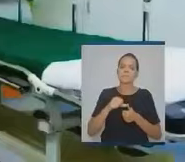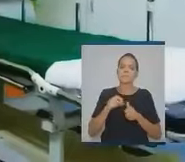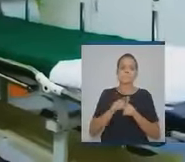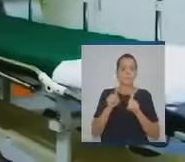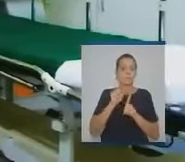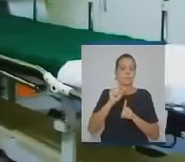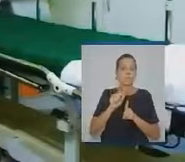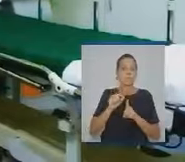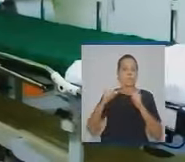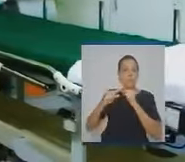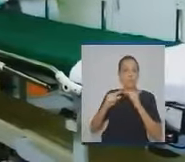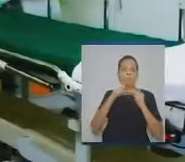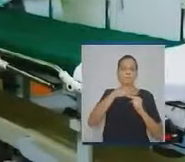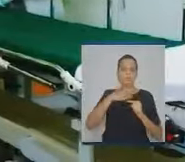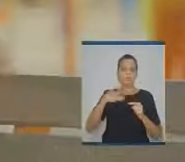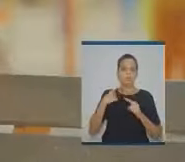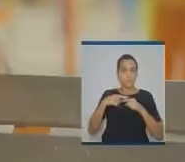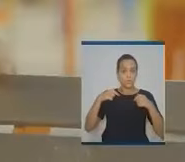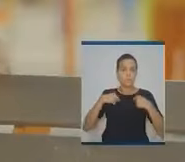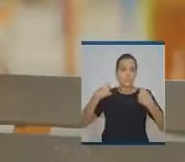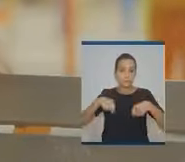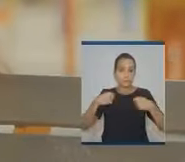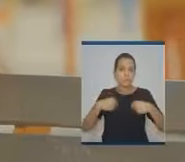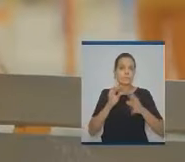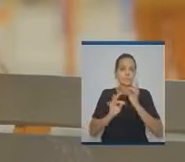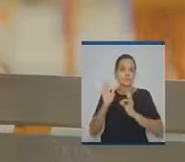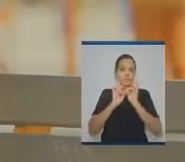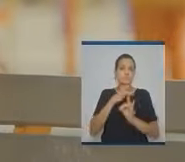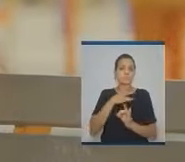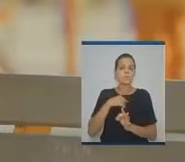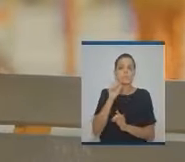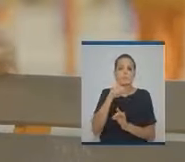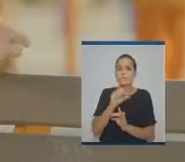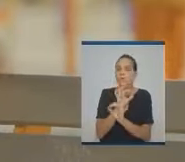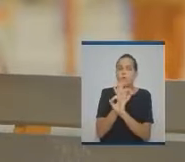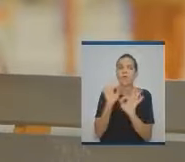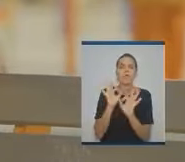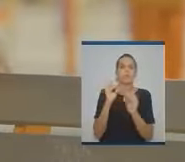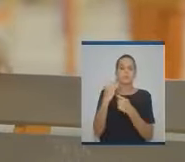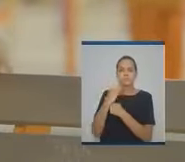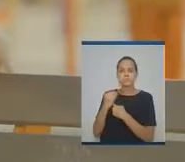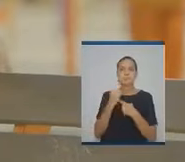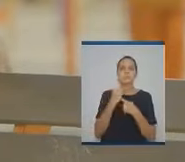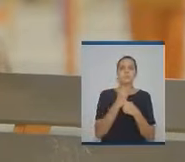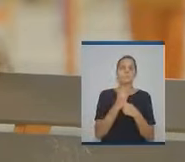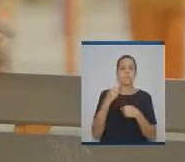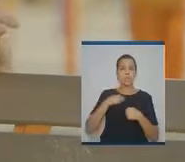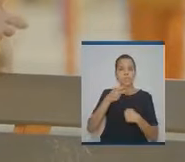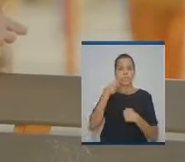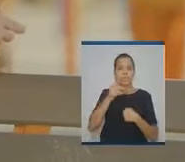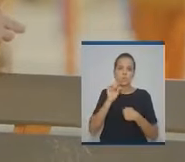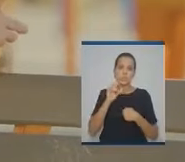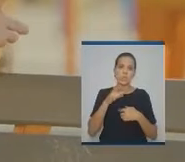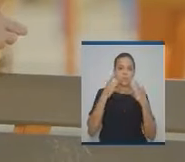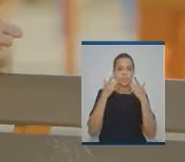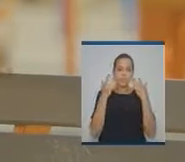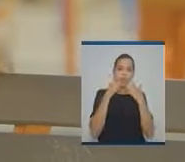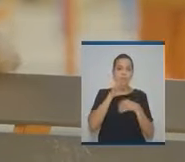necessidade, fui super bem atendido. Então, falo aqui com palavras ensaiadas, nada disso. Eu não estou aqui para